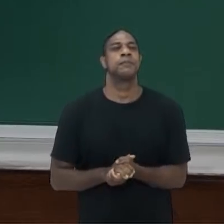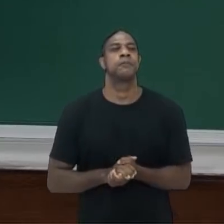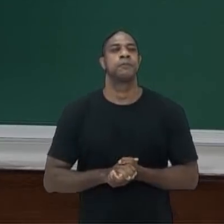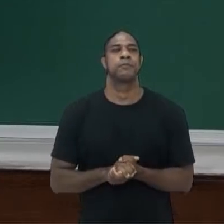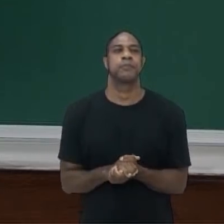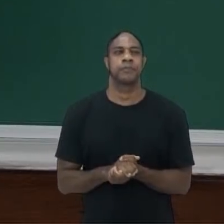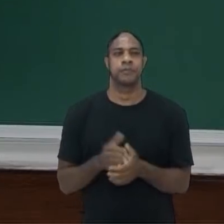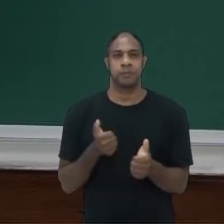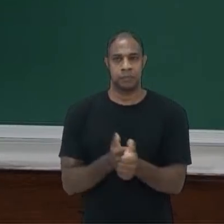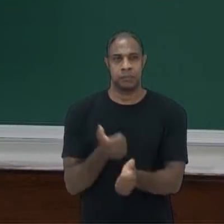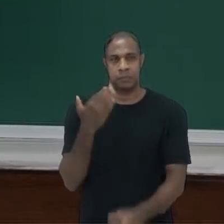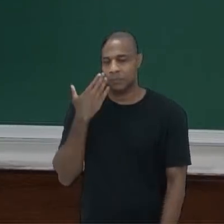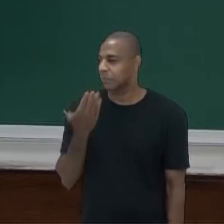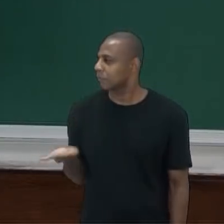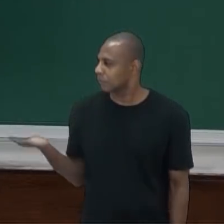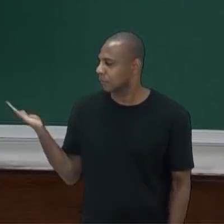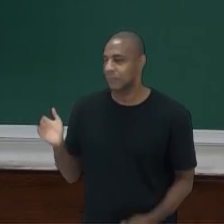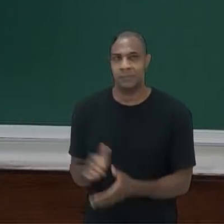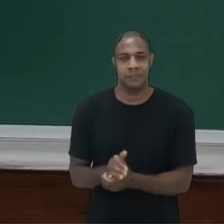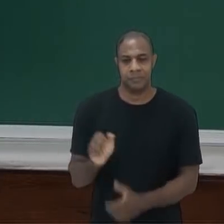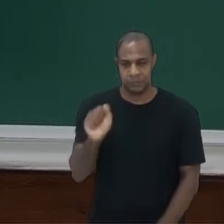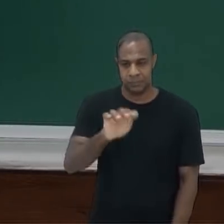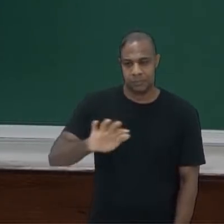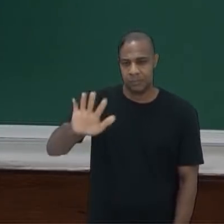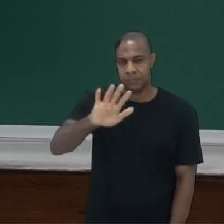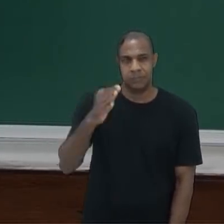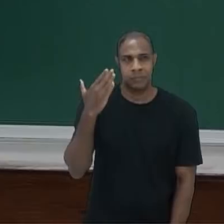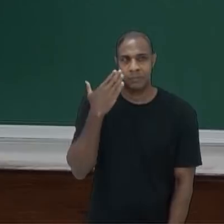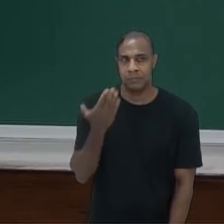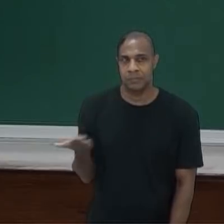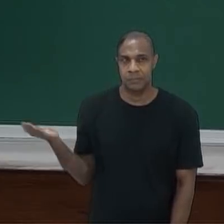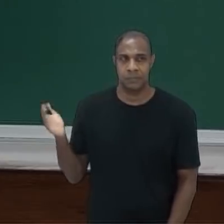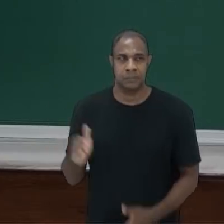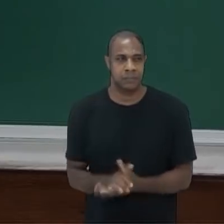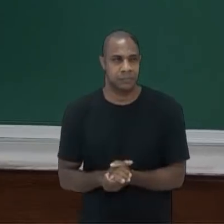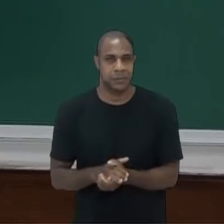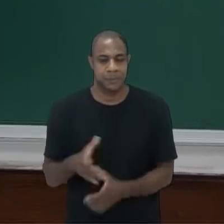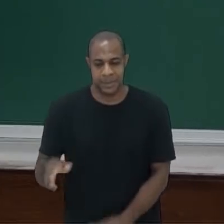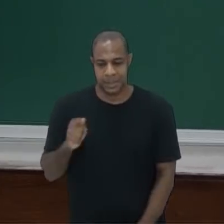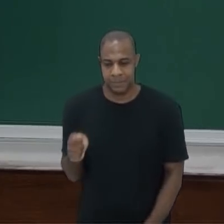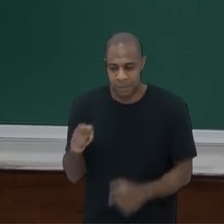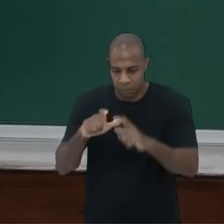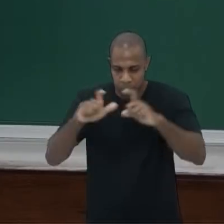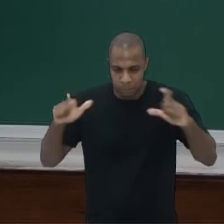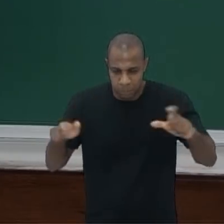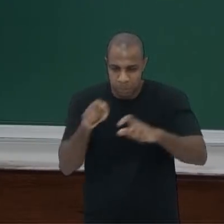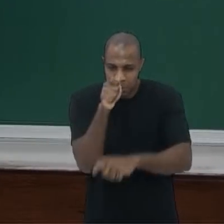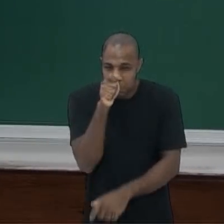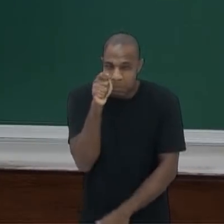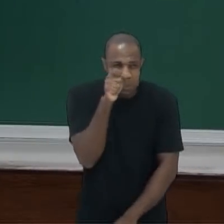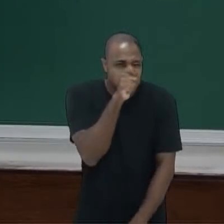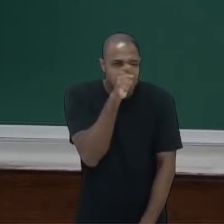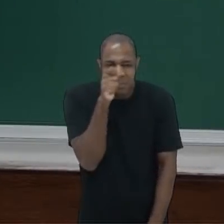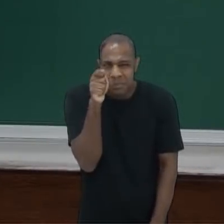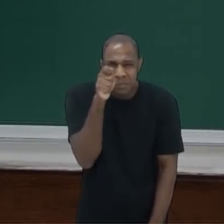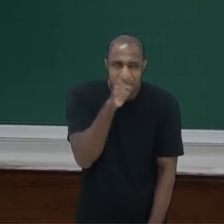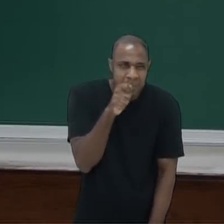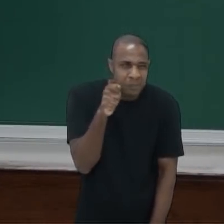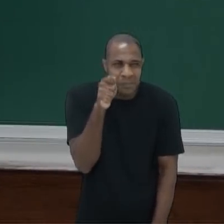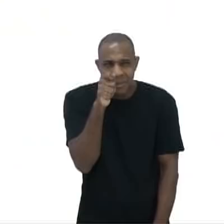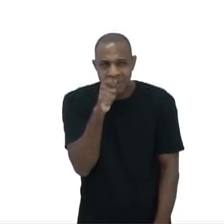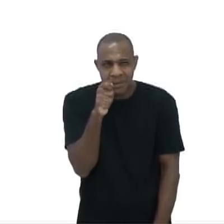acompanhem comigo. Eu trago para vocês uma imagem. Vou pegar até, minha lupa para observar. É uma